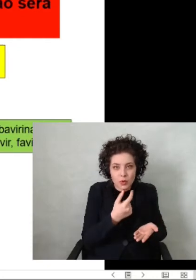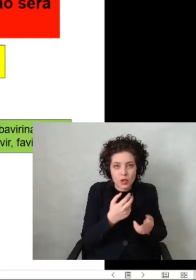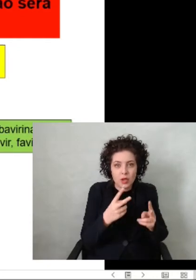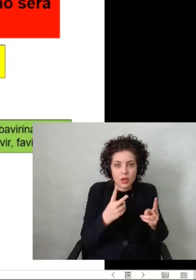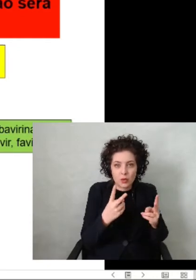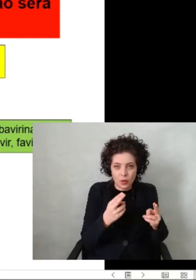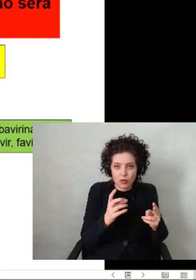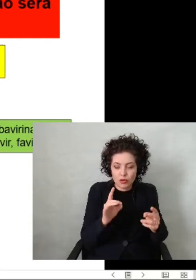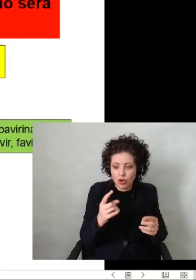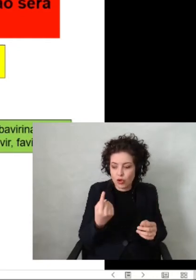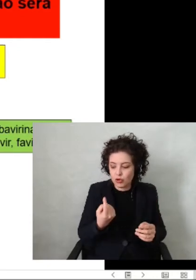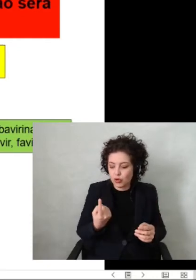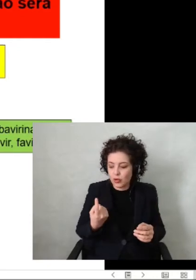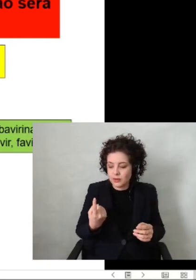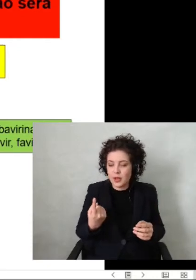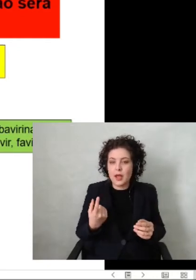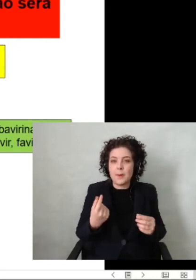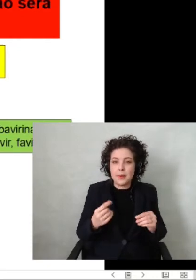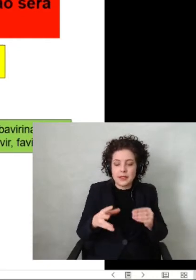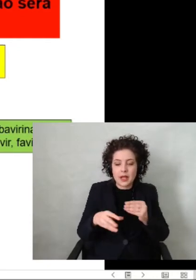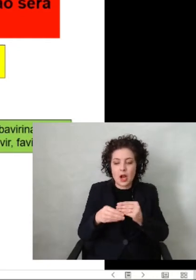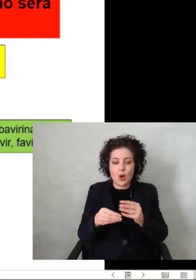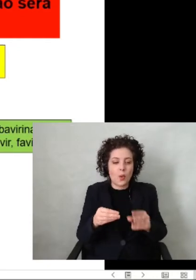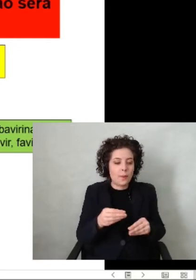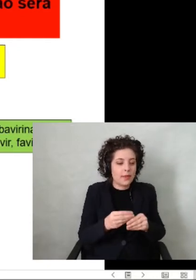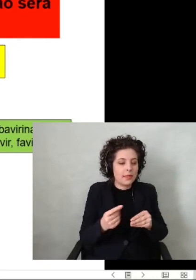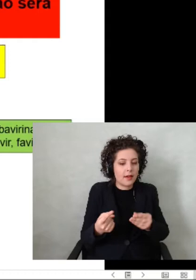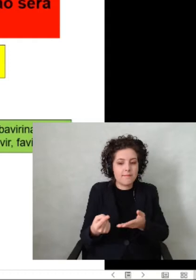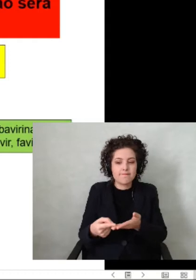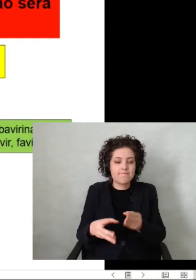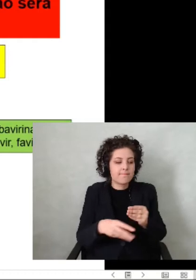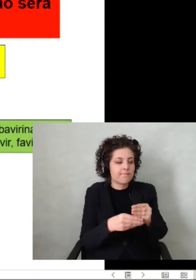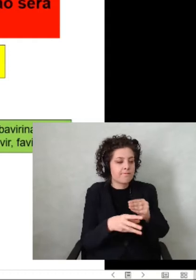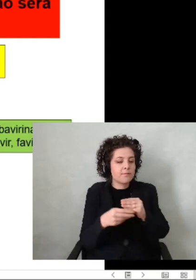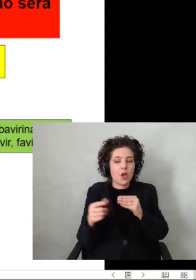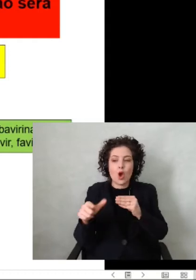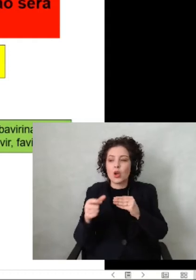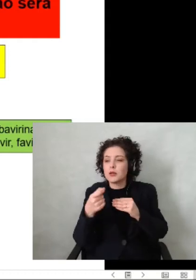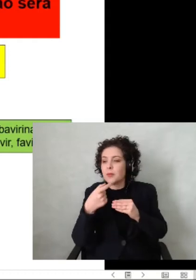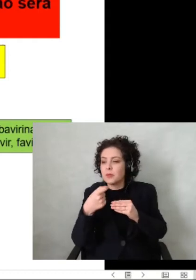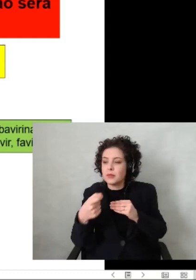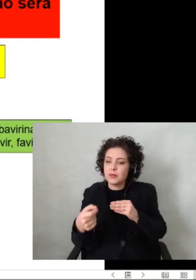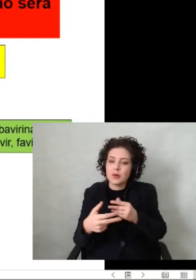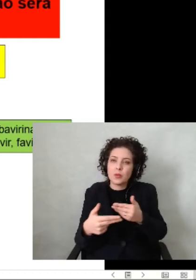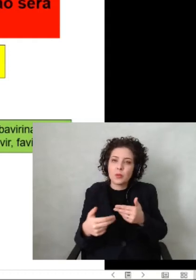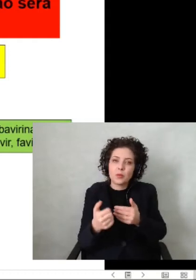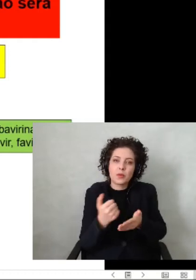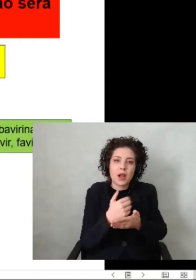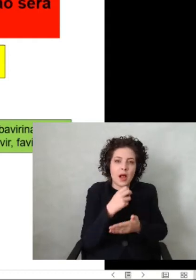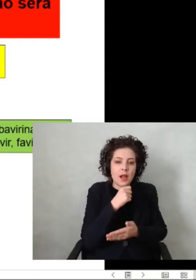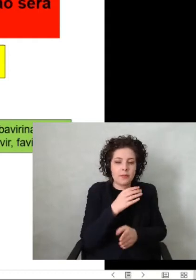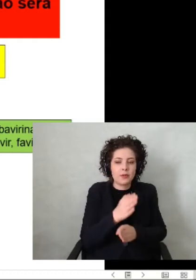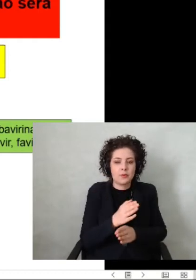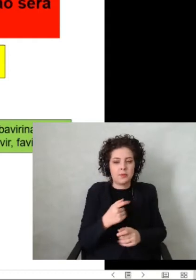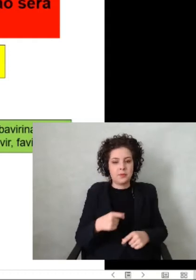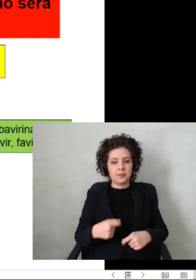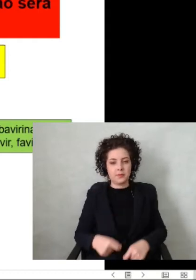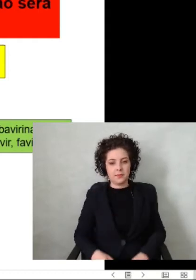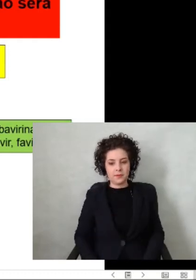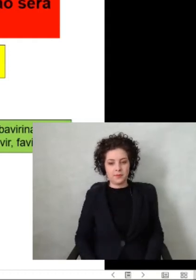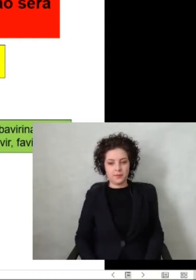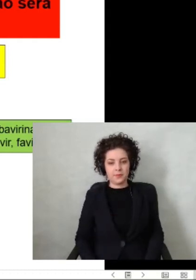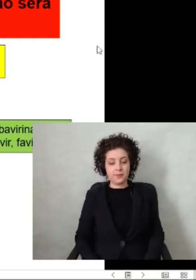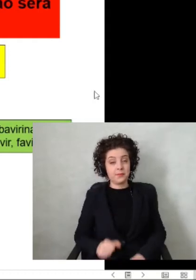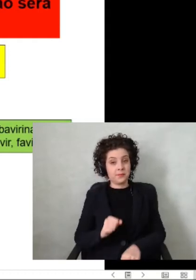ter que associar medicamentos. E a gente vai ter que tentar descobrir isso daí rapidamente. Eu vou parar por aqui